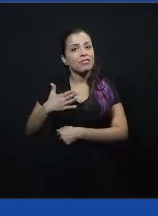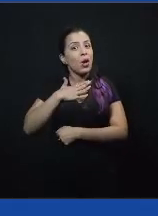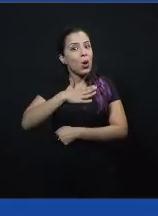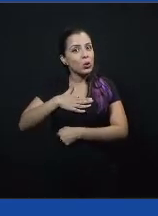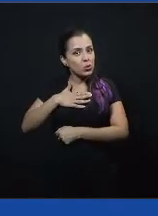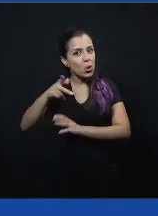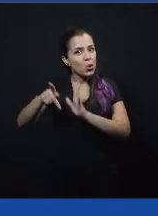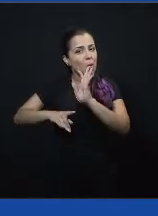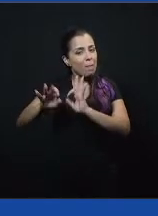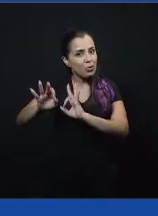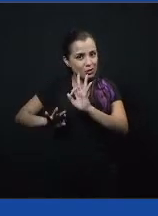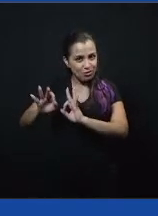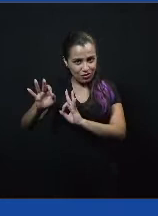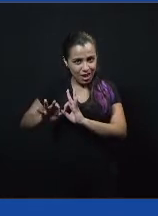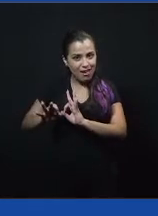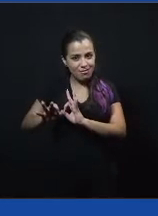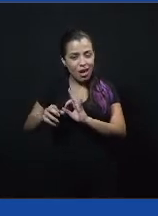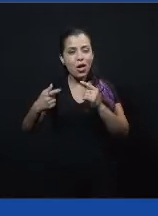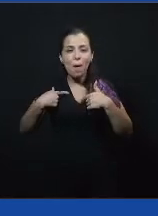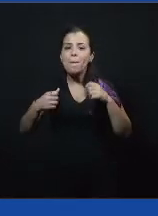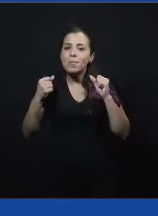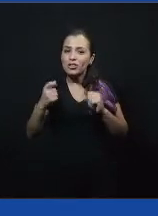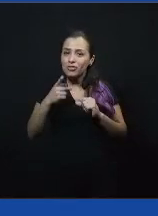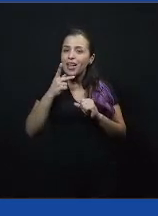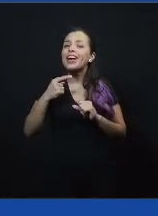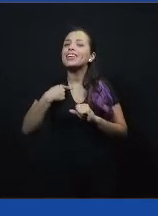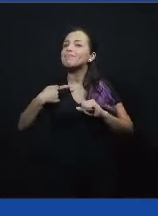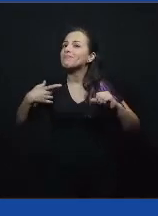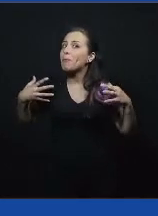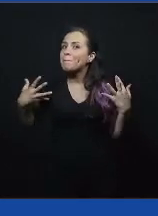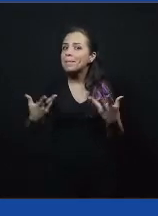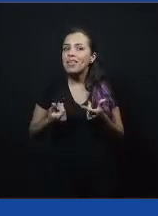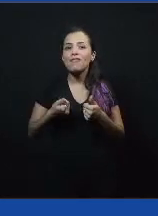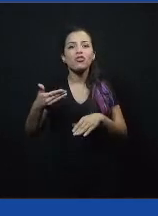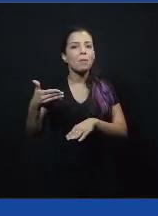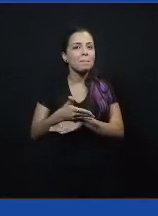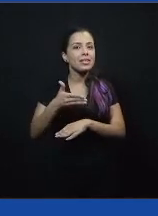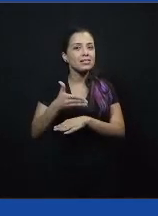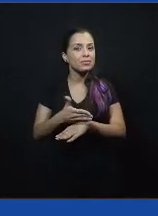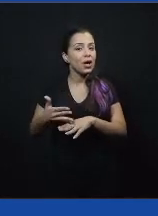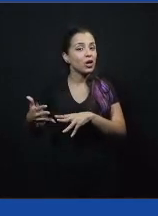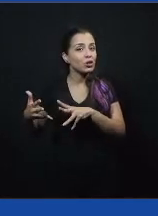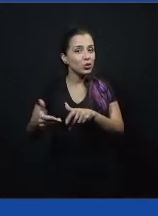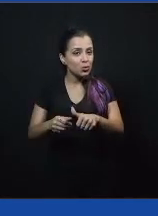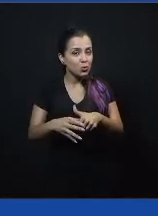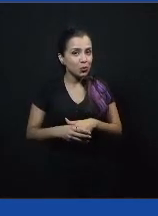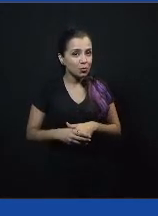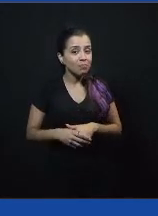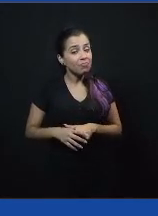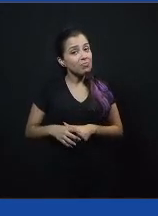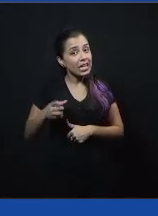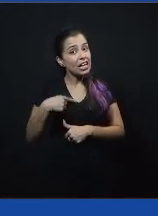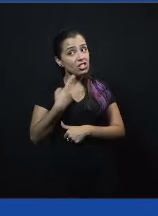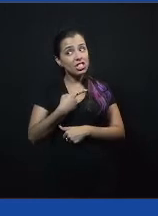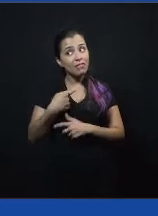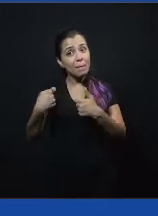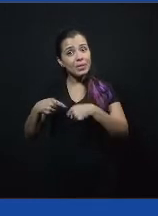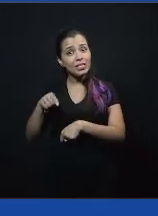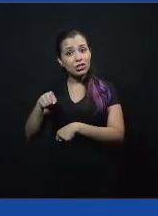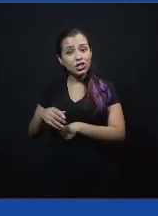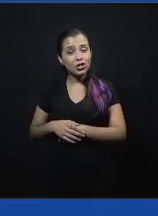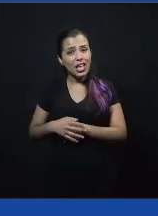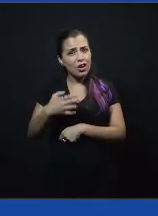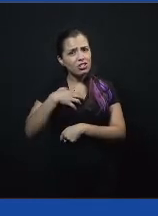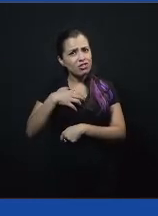eu posso falar em nome de todos que foi maravilhoso participar desse tudo e que a gente tava necessitando disso é desse